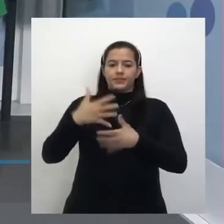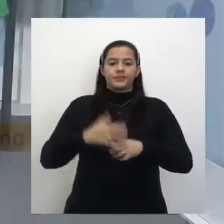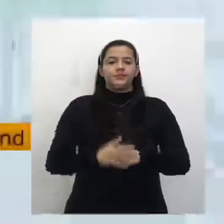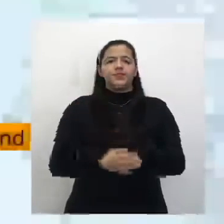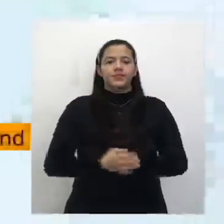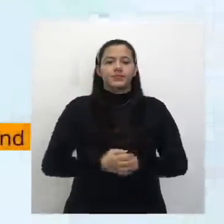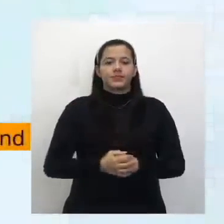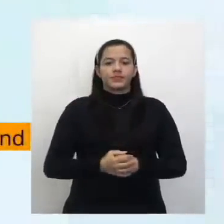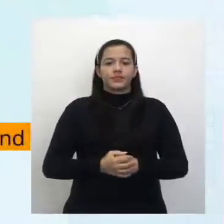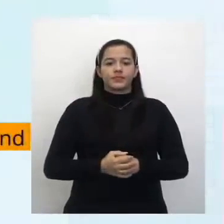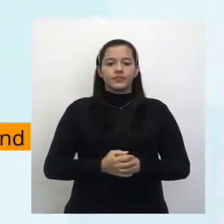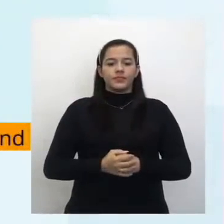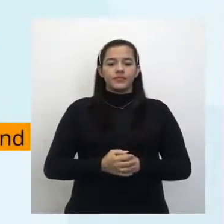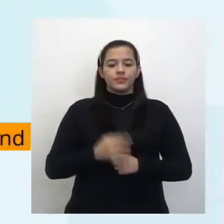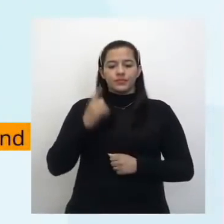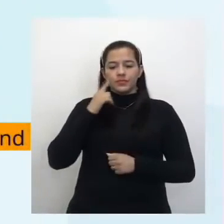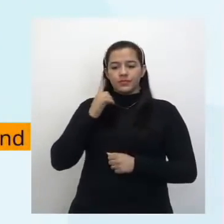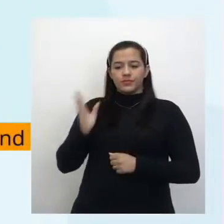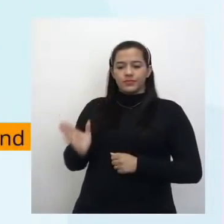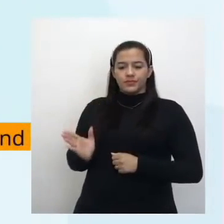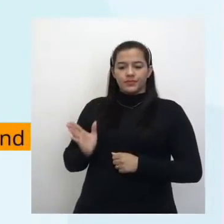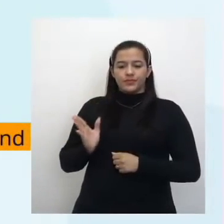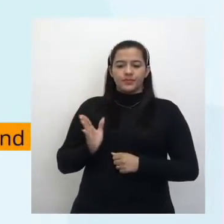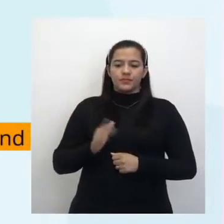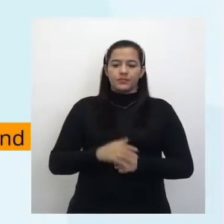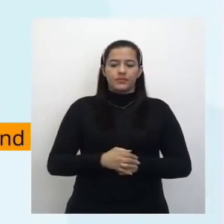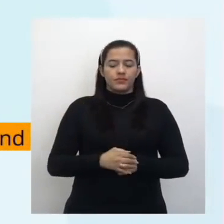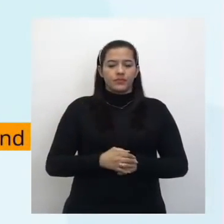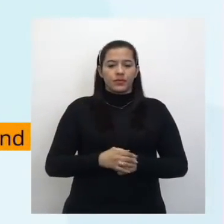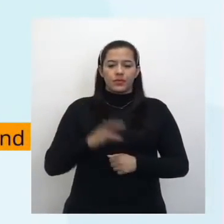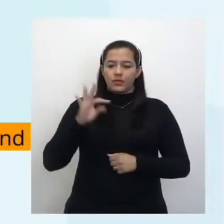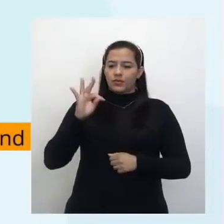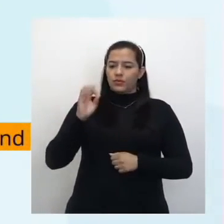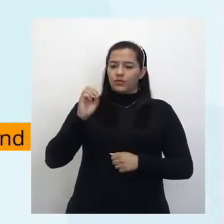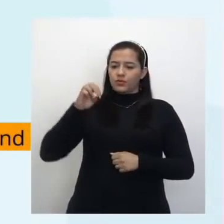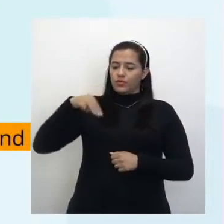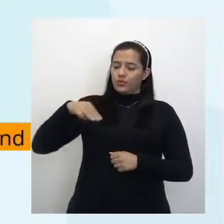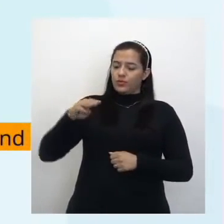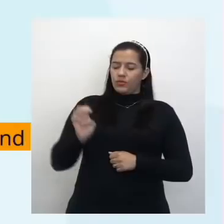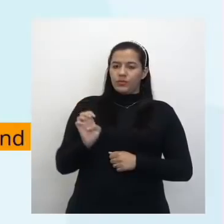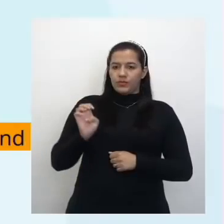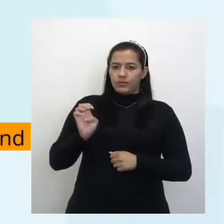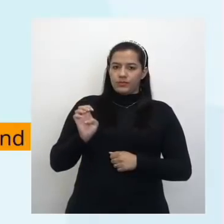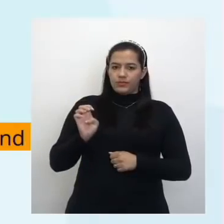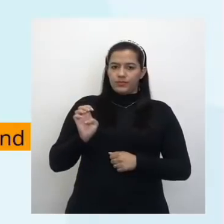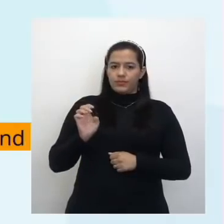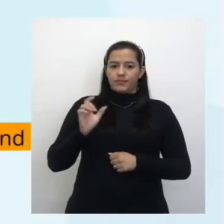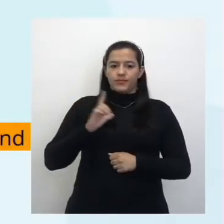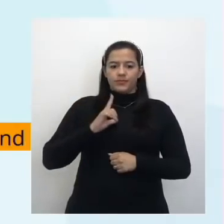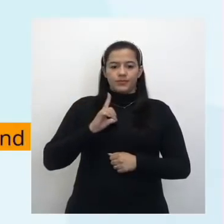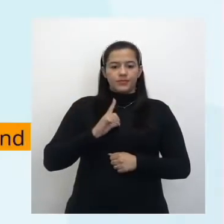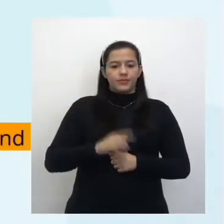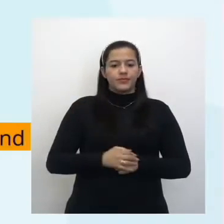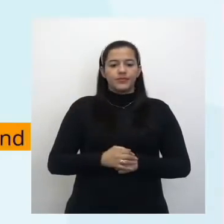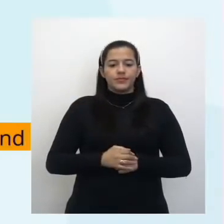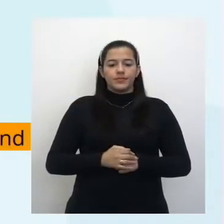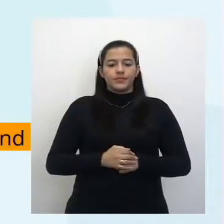vamos lá então o ganso falou my brother to me Tom to me is